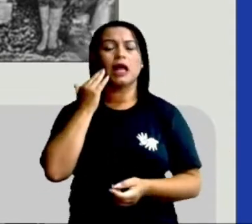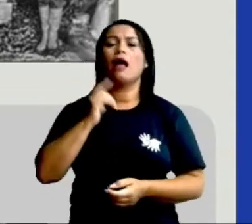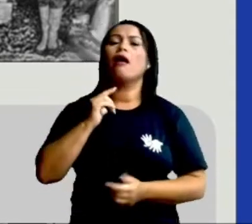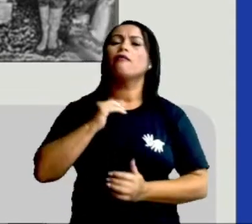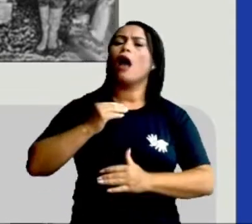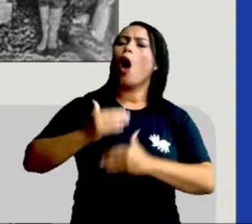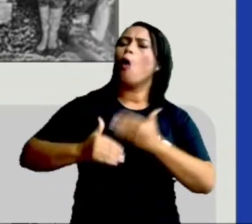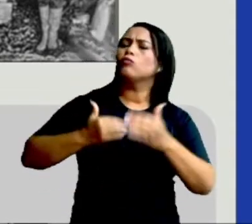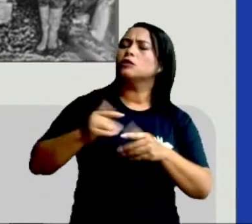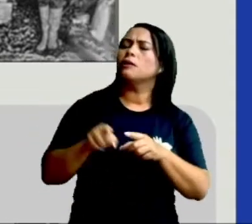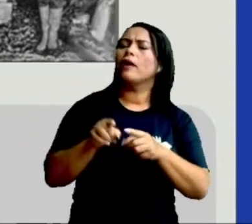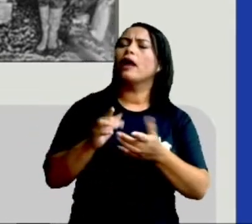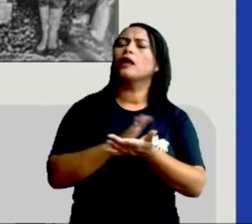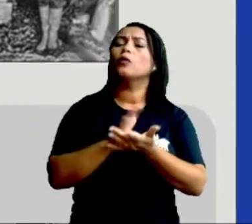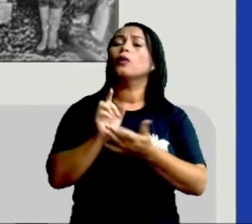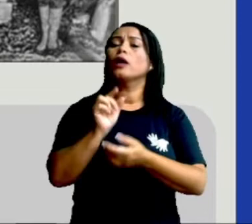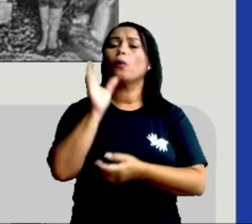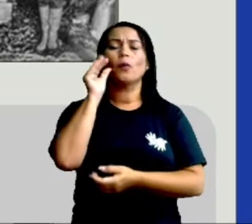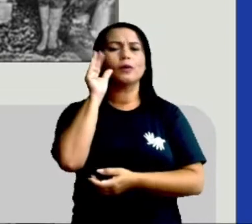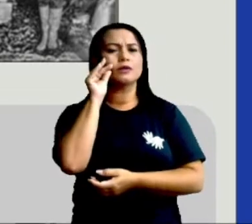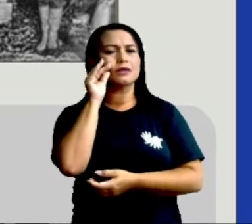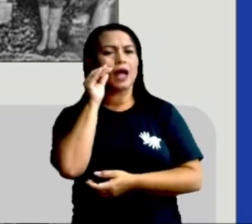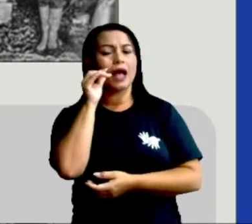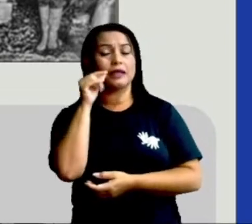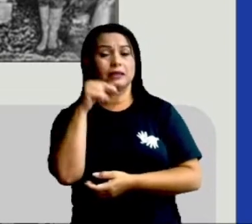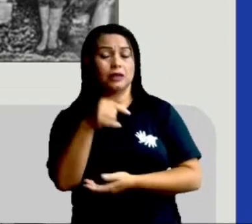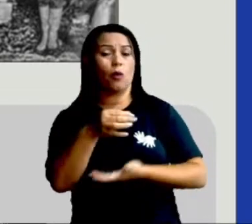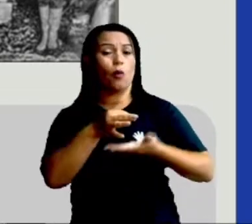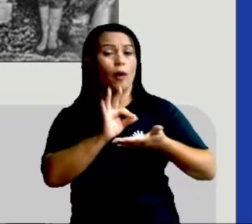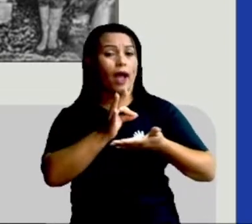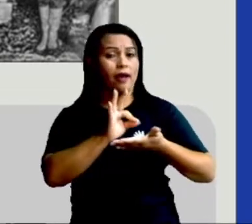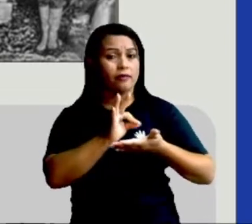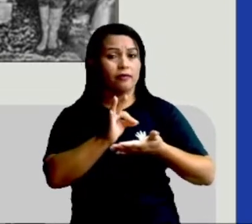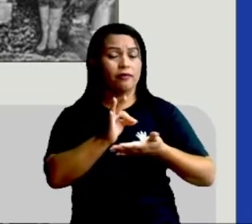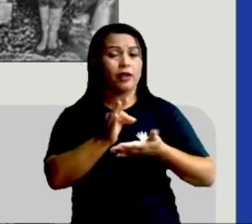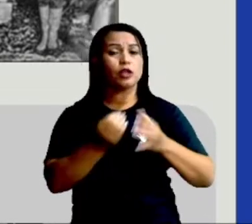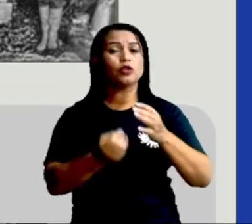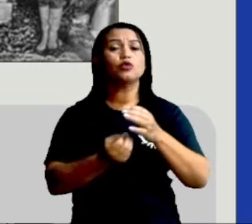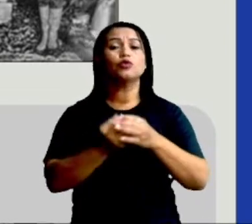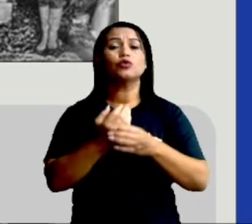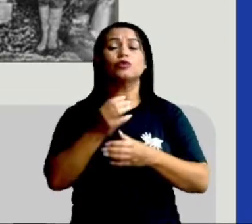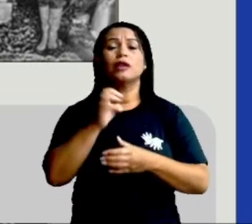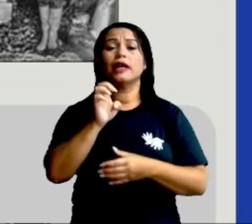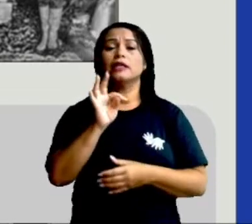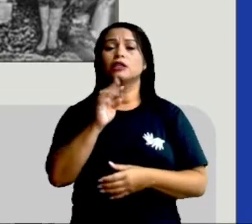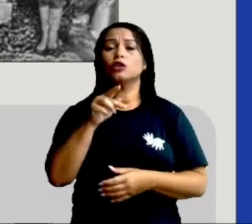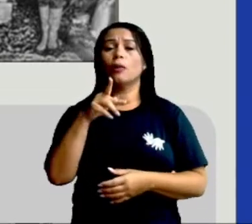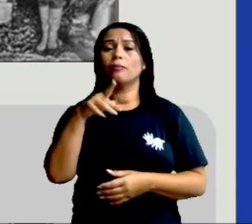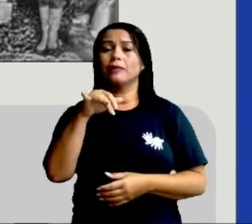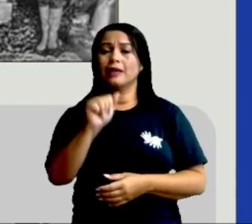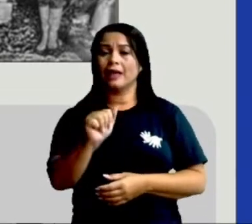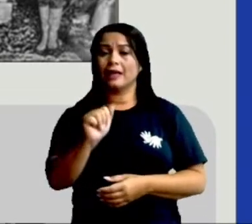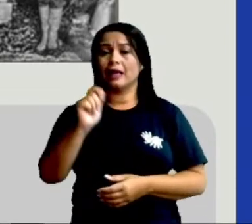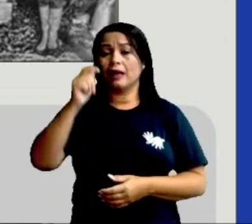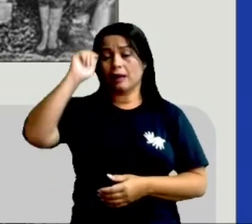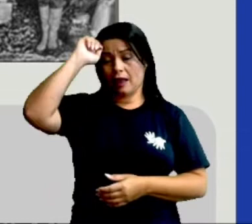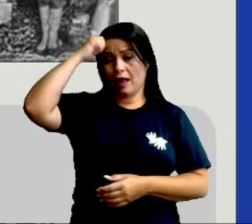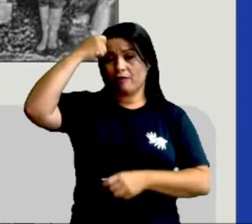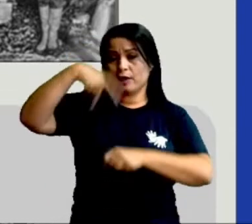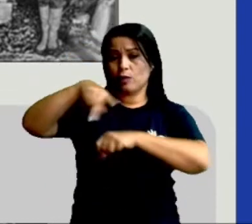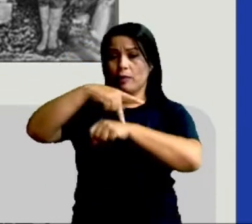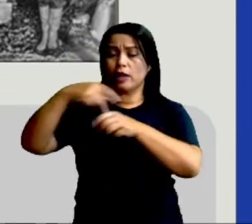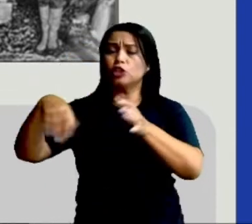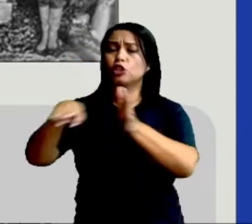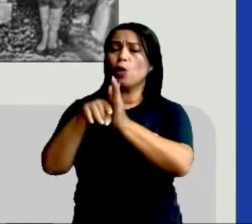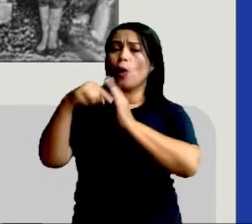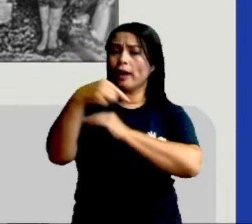Algumas curiosidades. A planta ela é de origem da Etiópia, tá? Na África. Entrou no Brasil, como eu